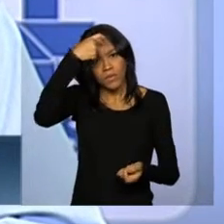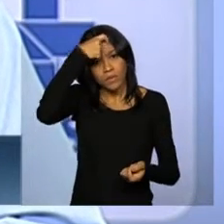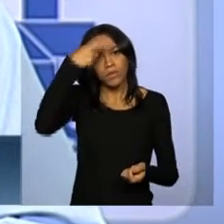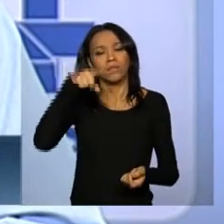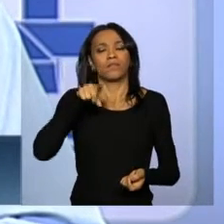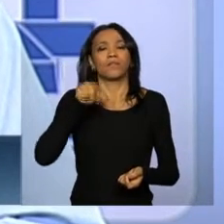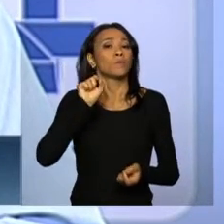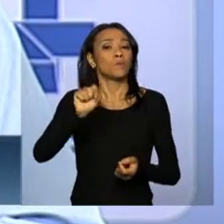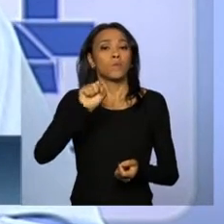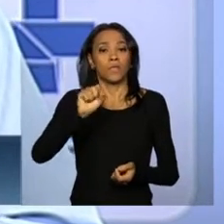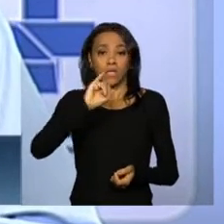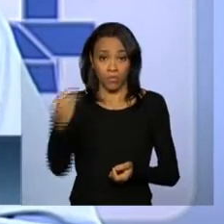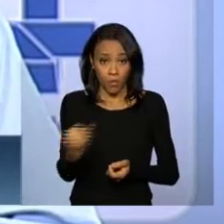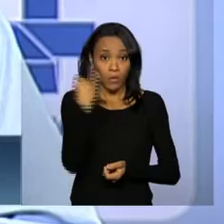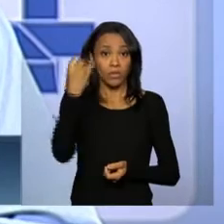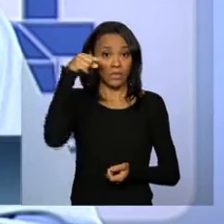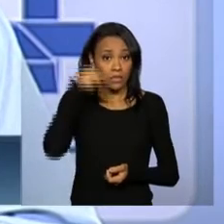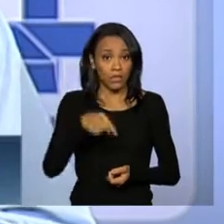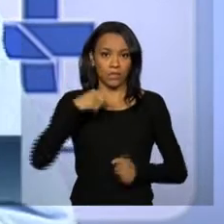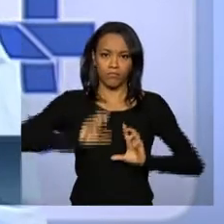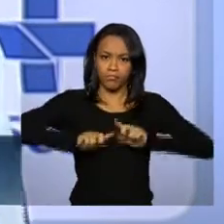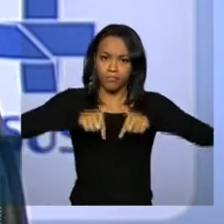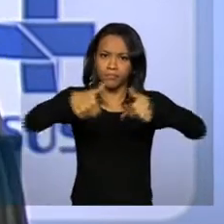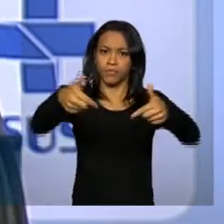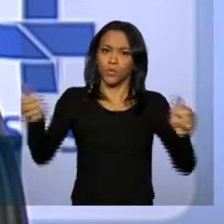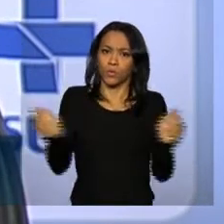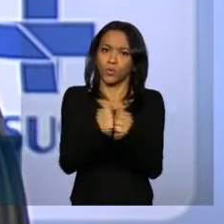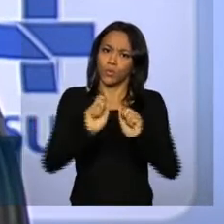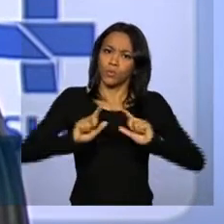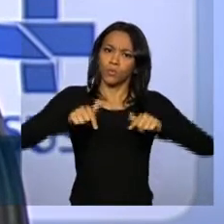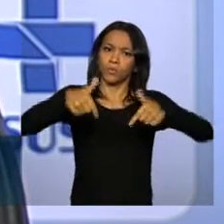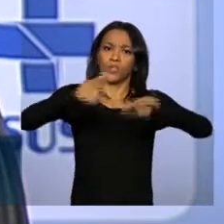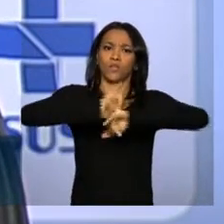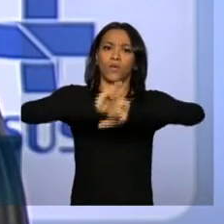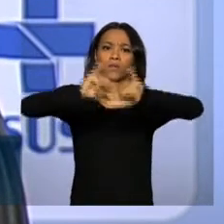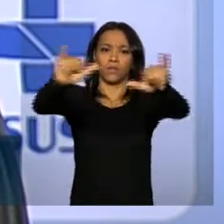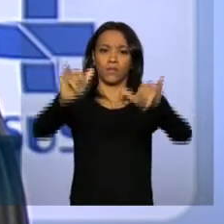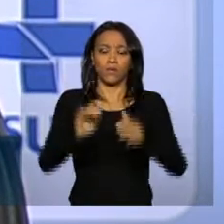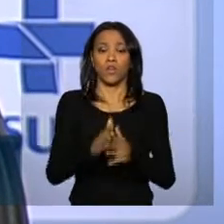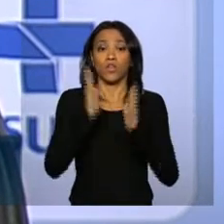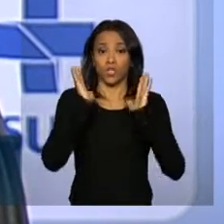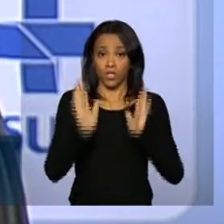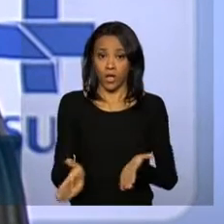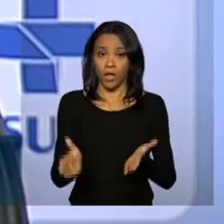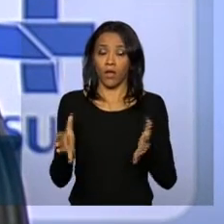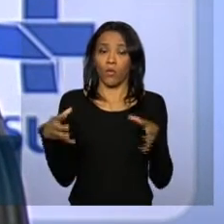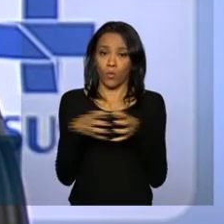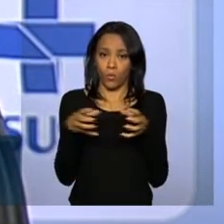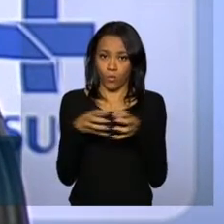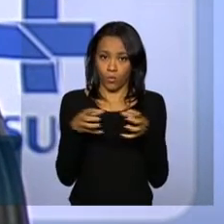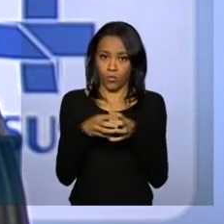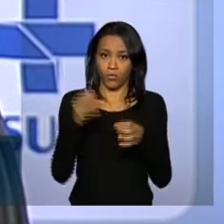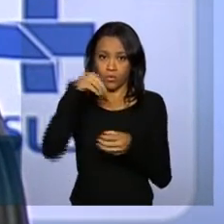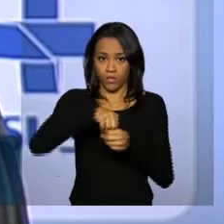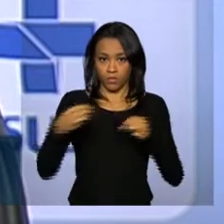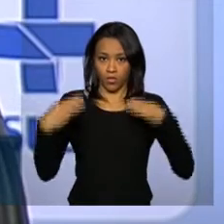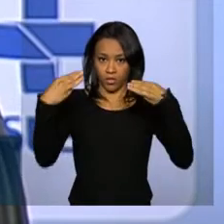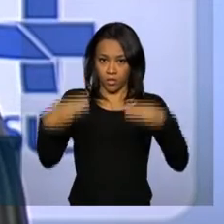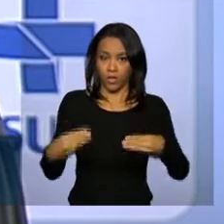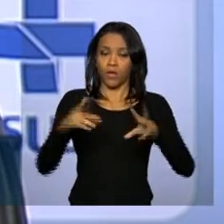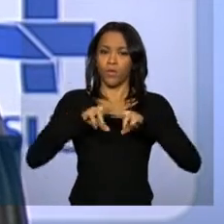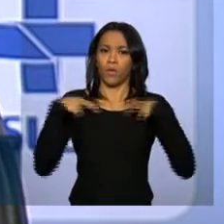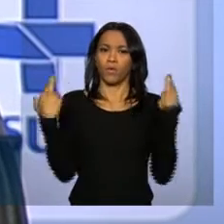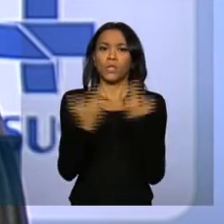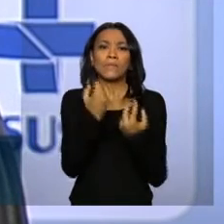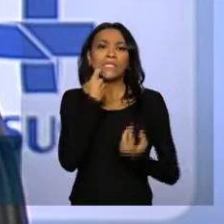dessa mobilização. O Grupo Executivo Interministerial reuniu-se na sexta-feira.